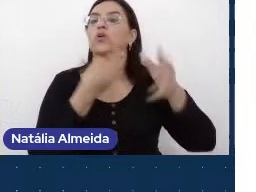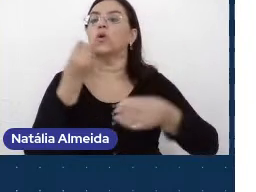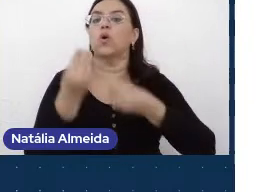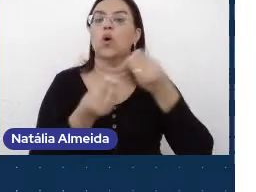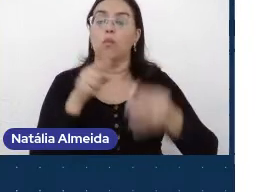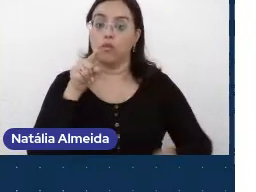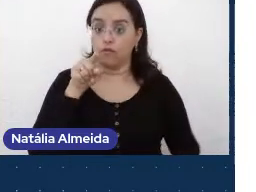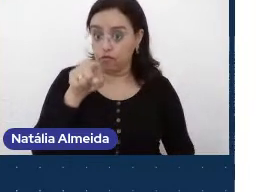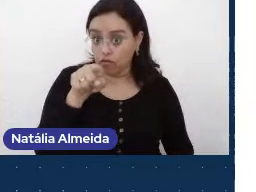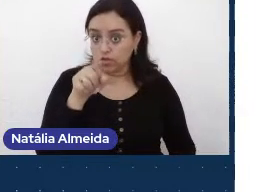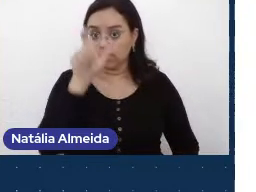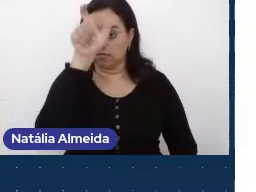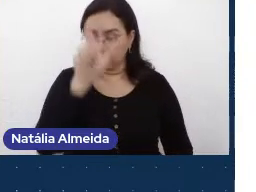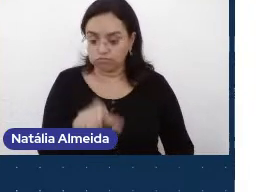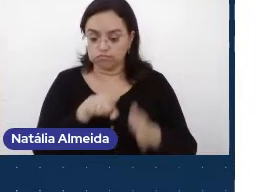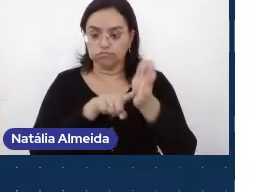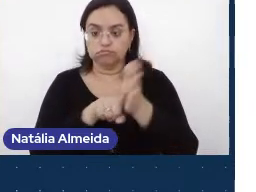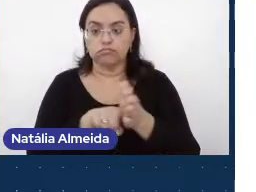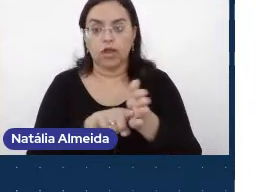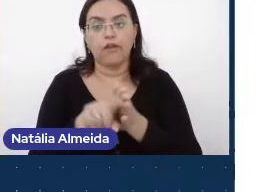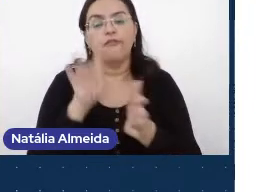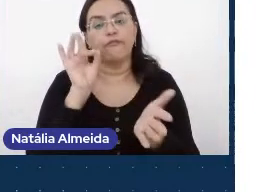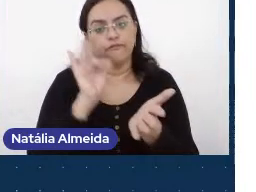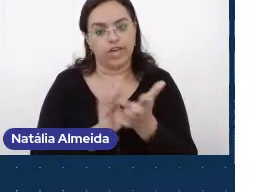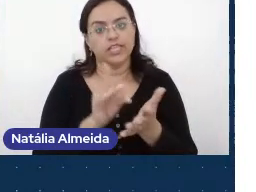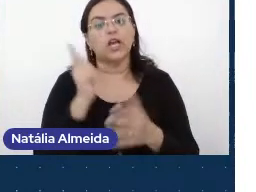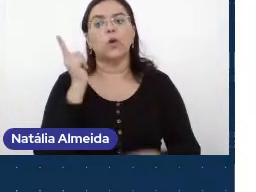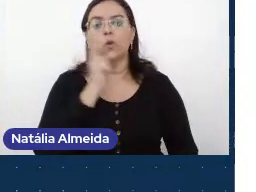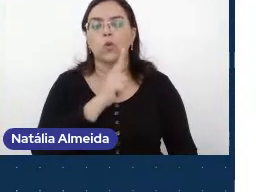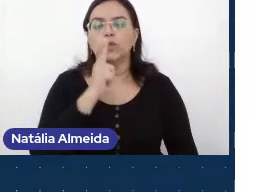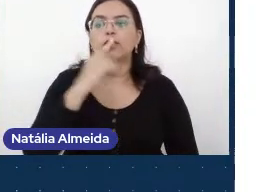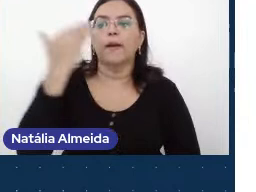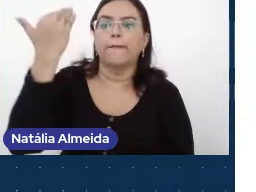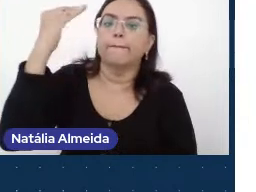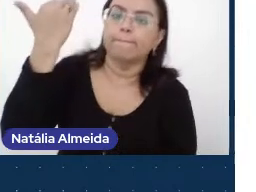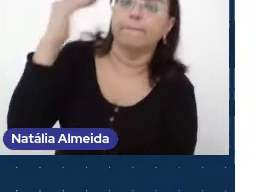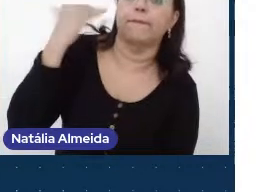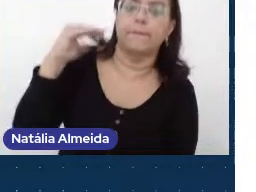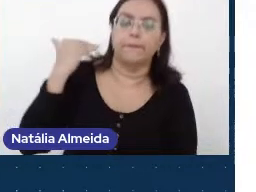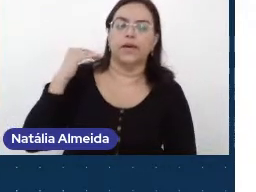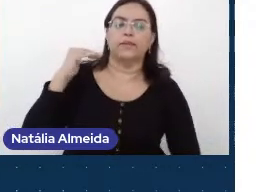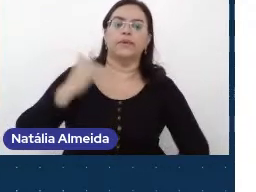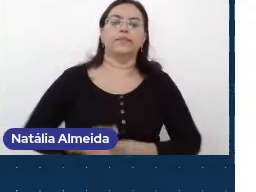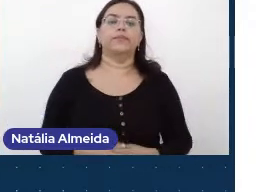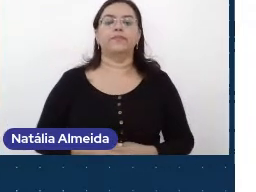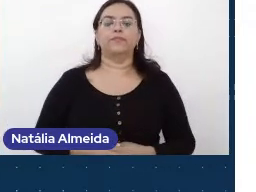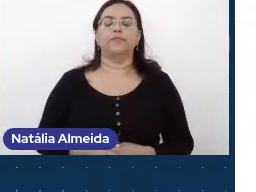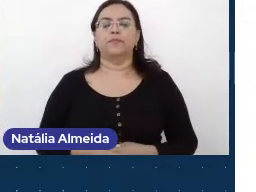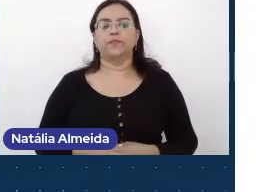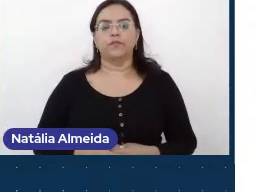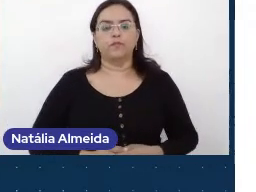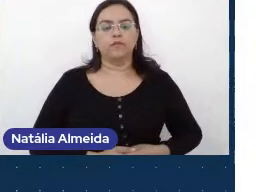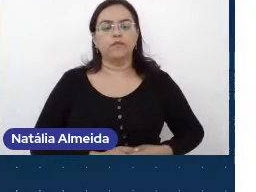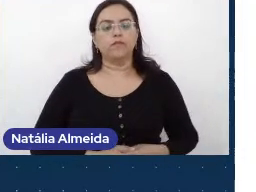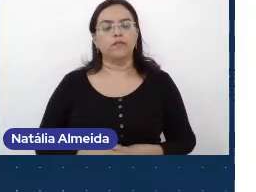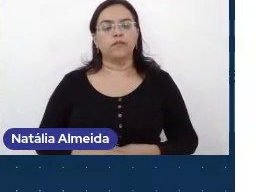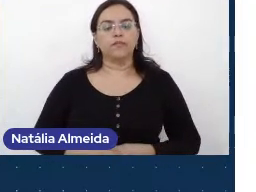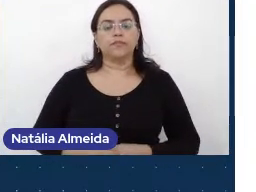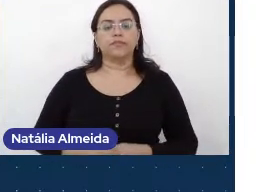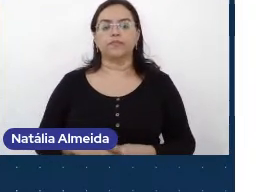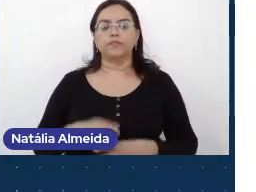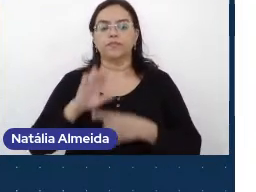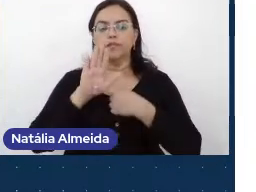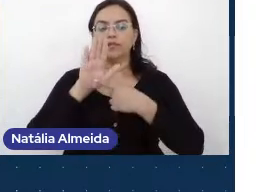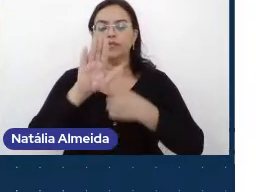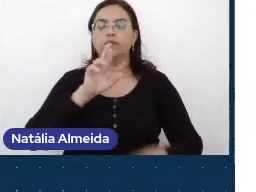pessoa pesquisadora, efetivou essas 6 etapas na tua pesquisa? Os resultados, então, a